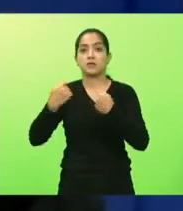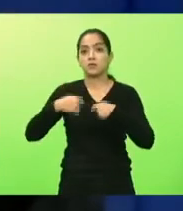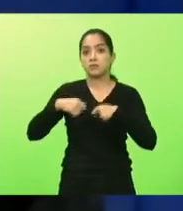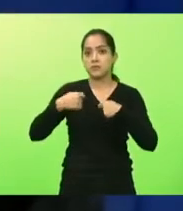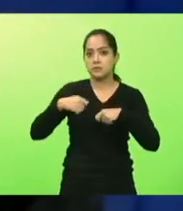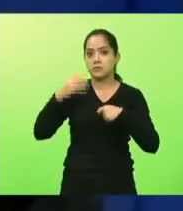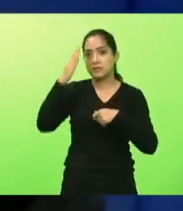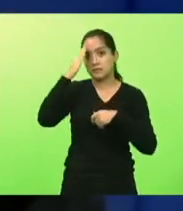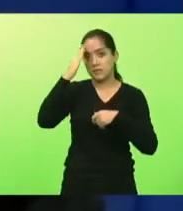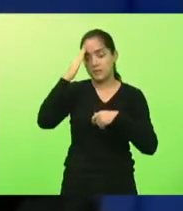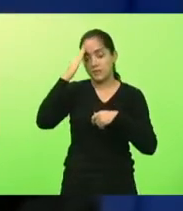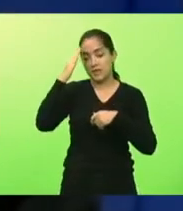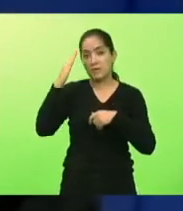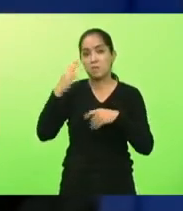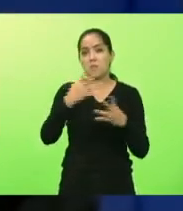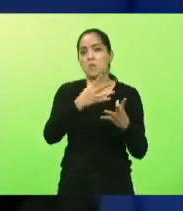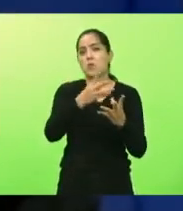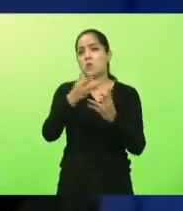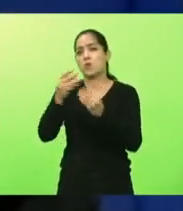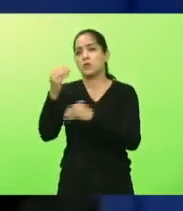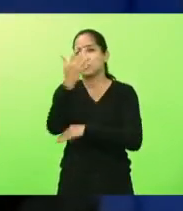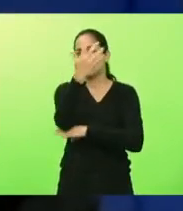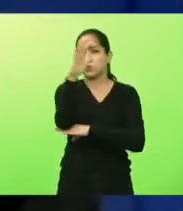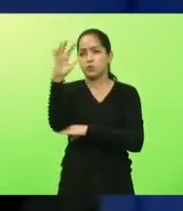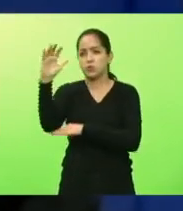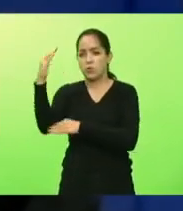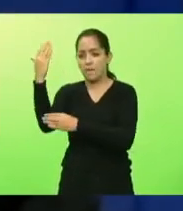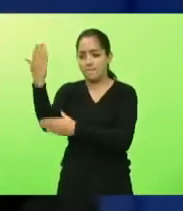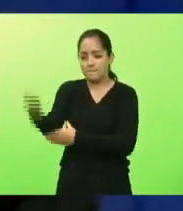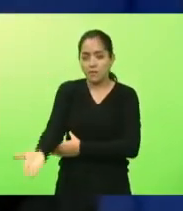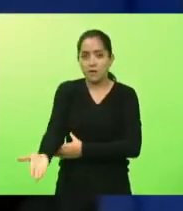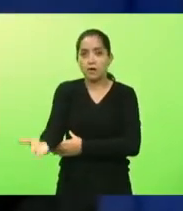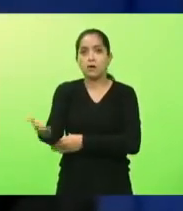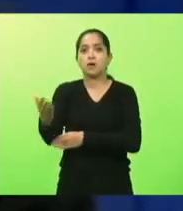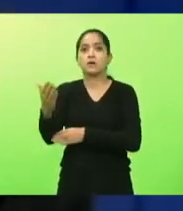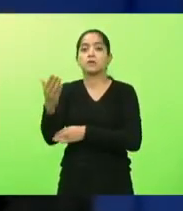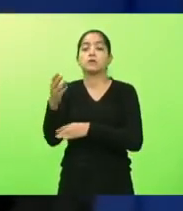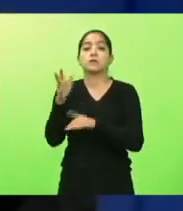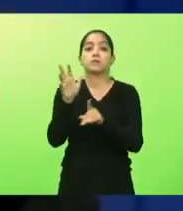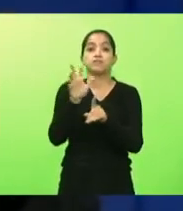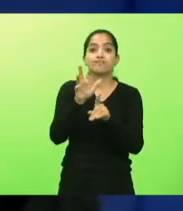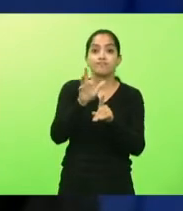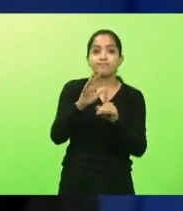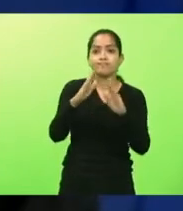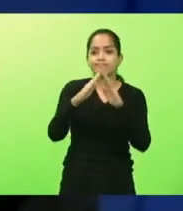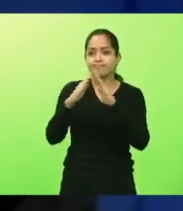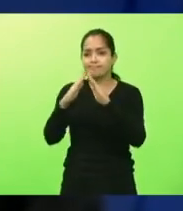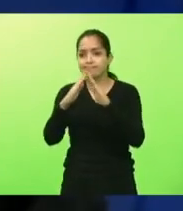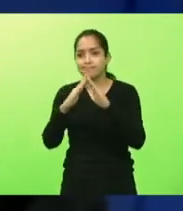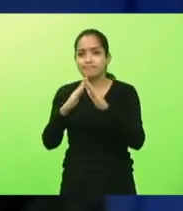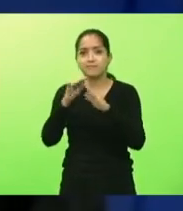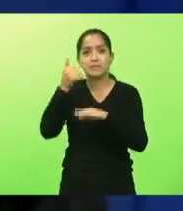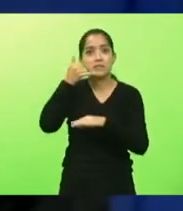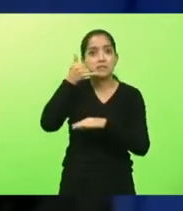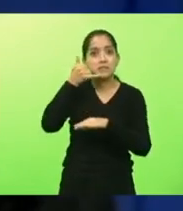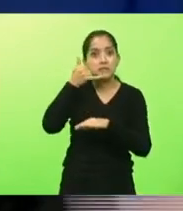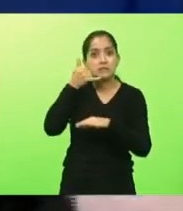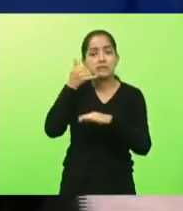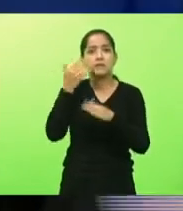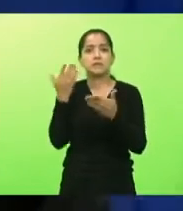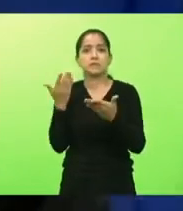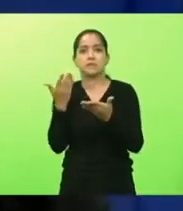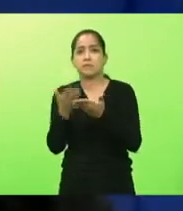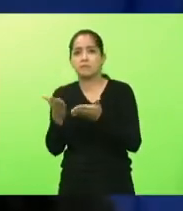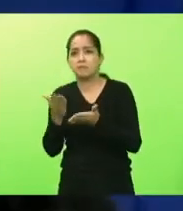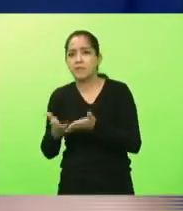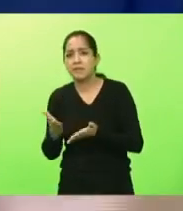muitas árvores caíram e prejudicaram as comunidades que perderam. Muita gente entra em contato chorando que perdeu carne, perdeu